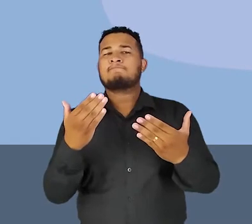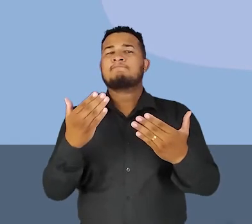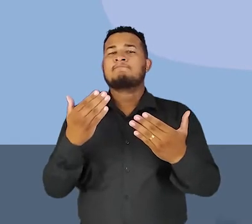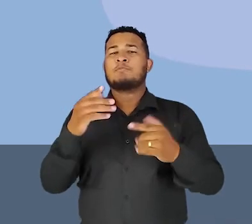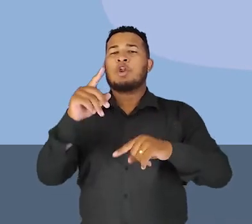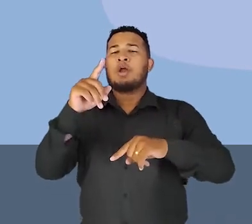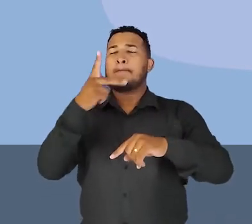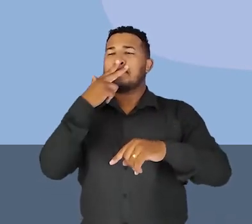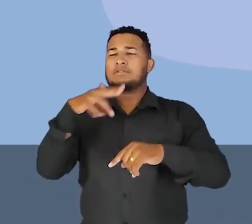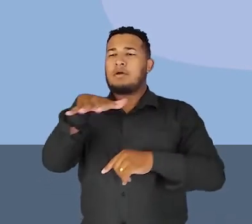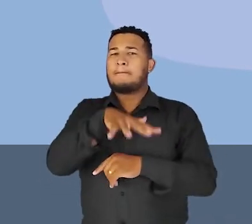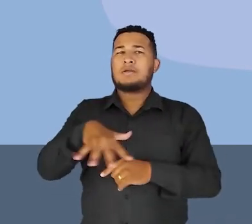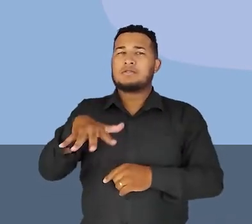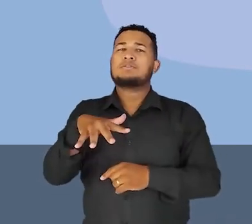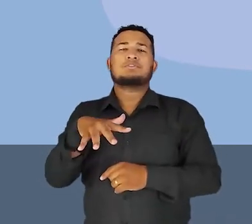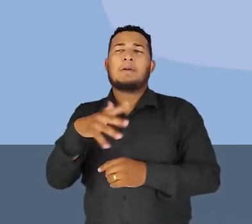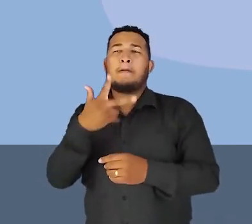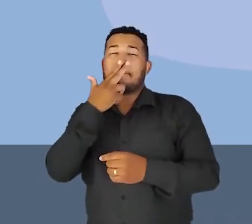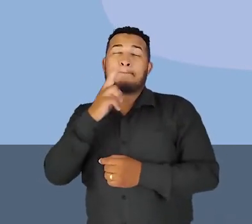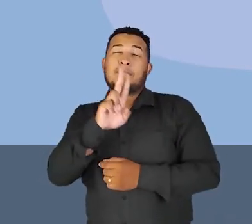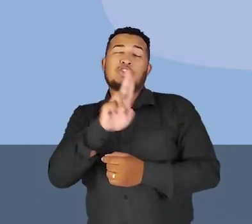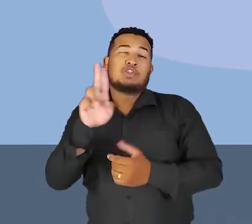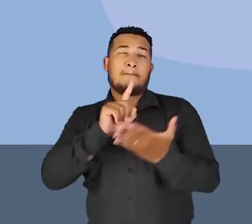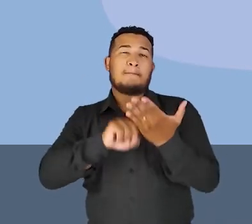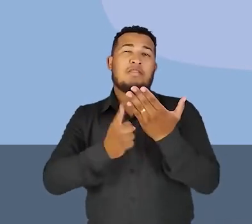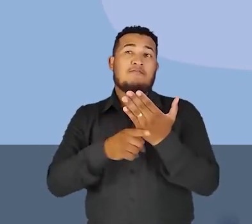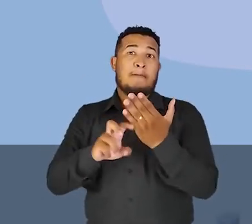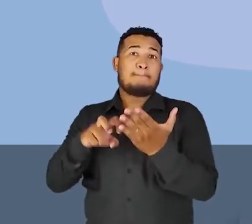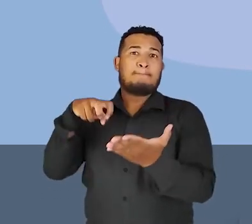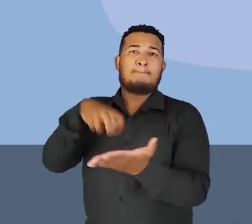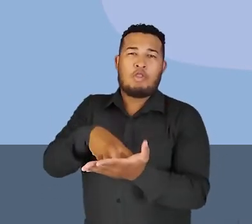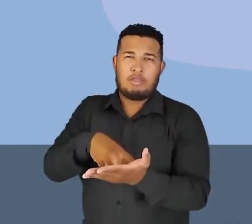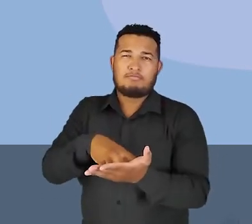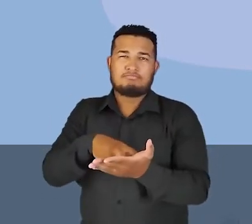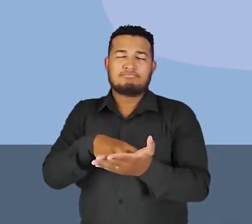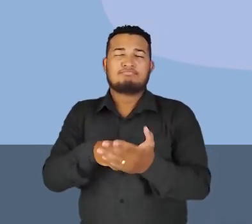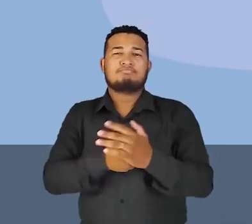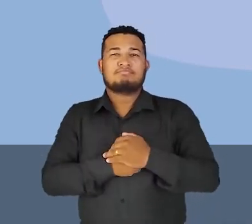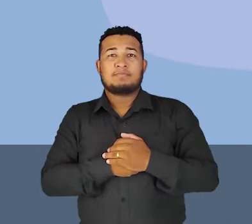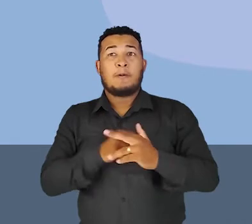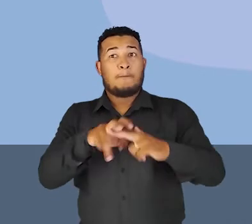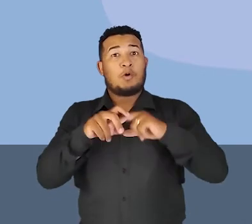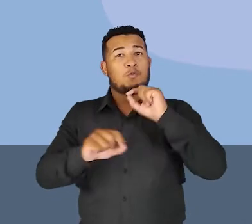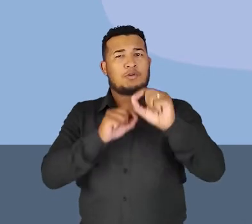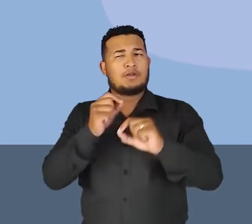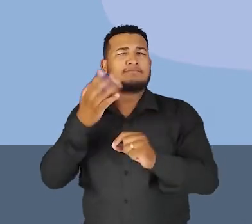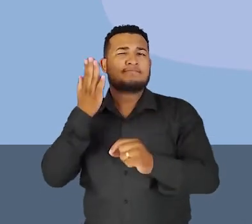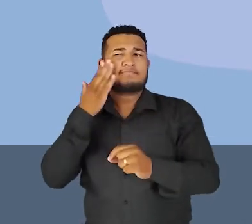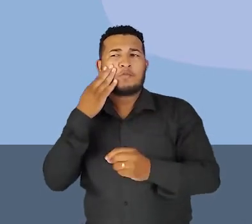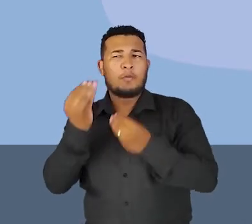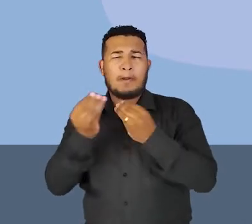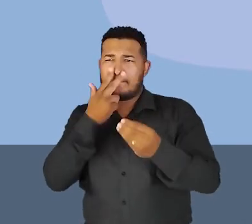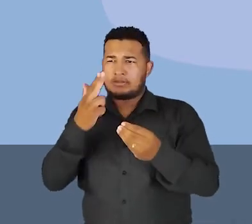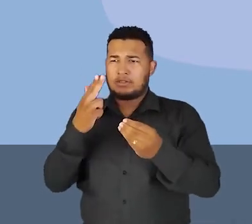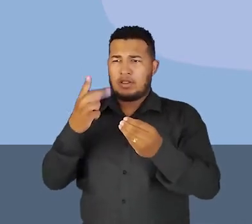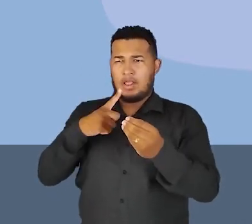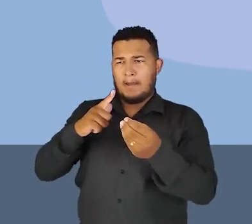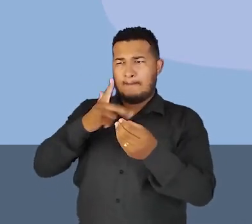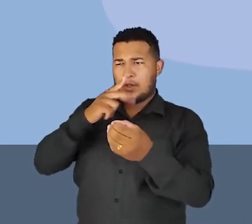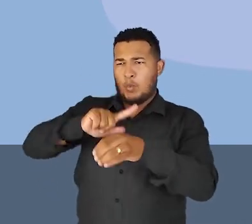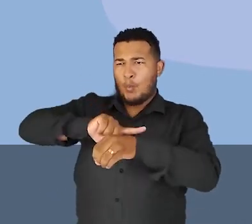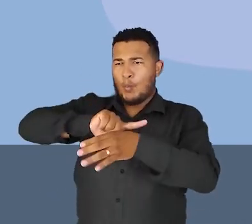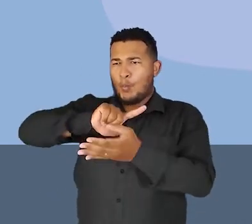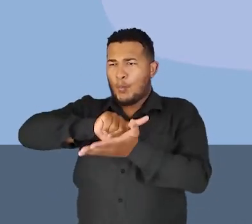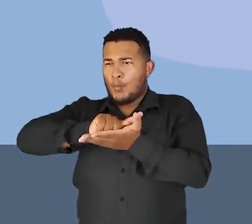este ambiente. Ele poliu a pista por onde ela passava e também poliu a bolinha. De acordo com o que ele polia, ele percebia que essa